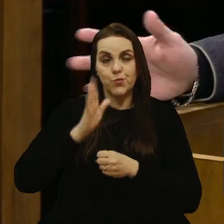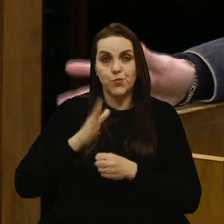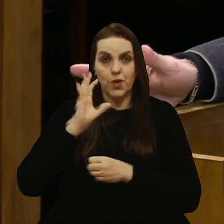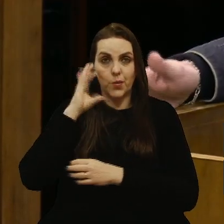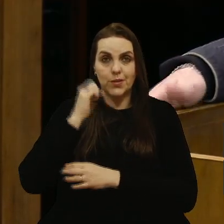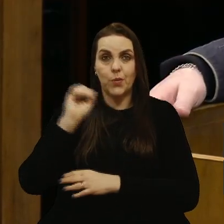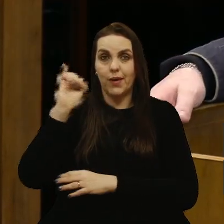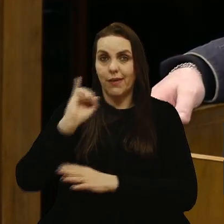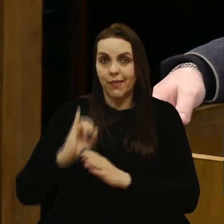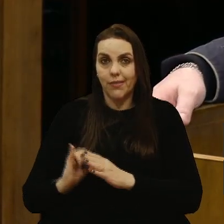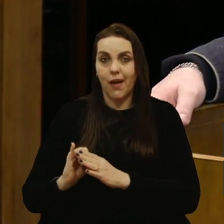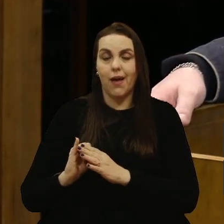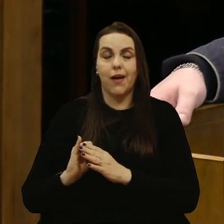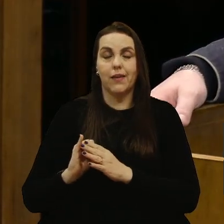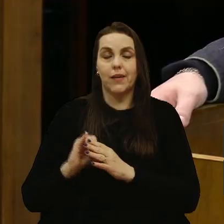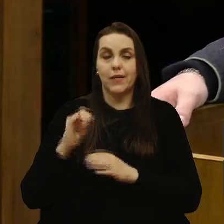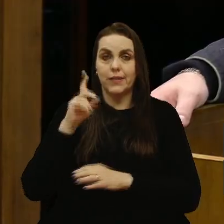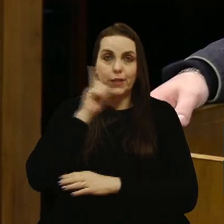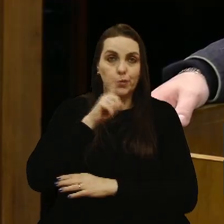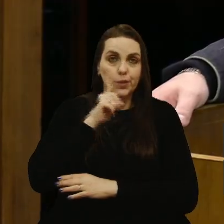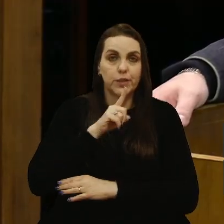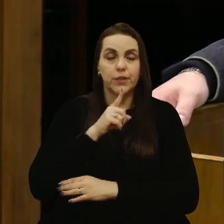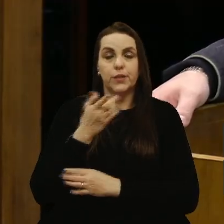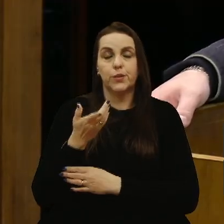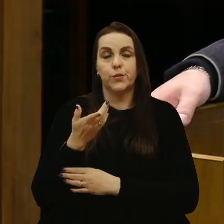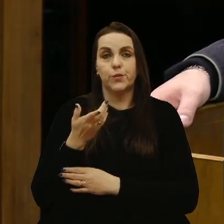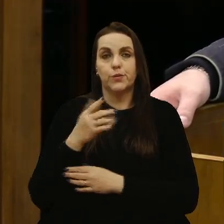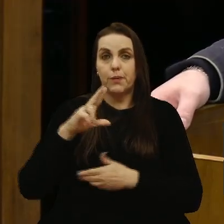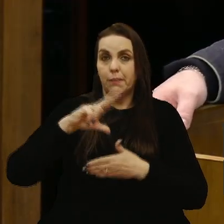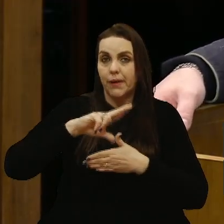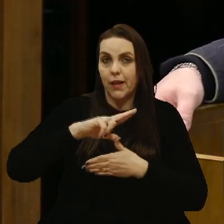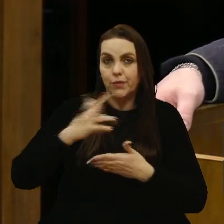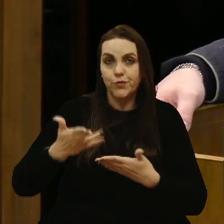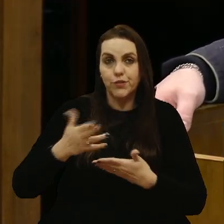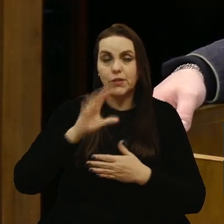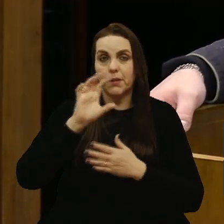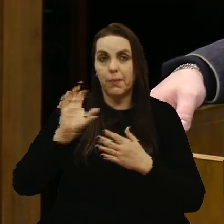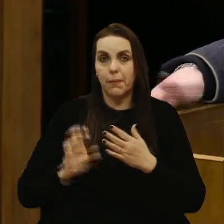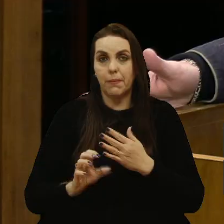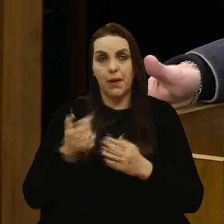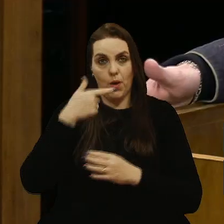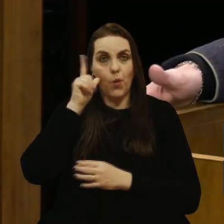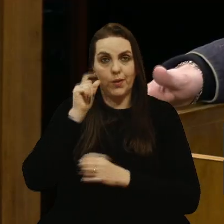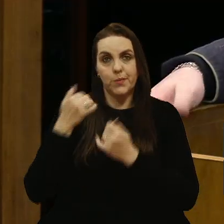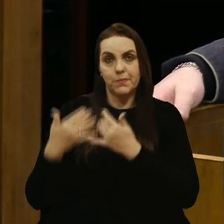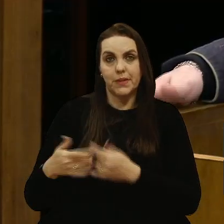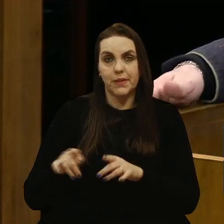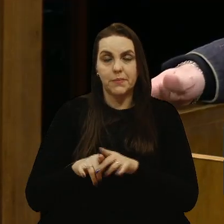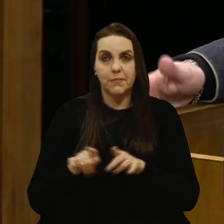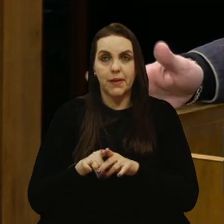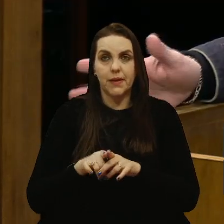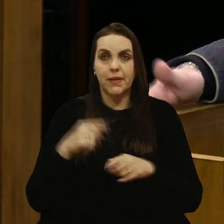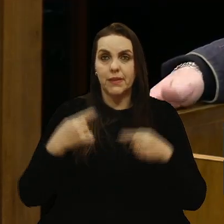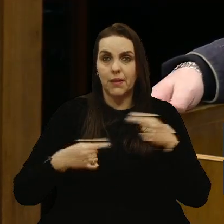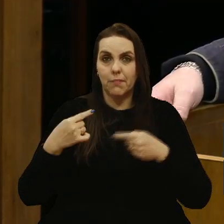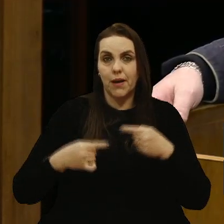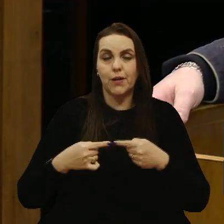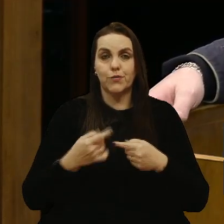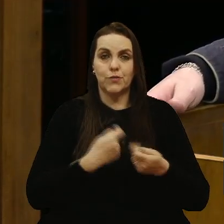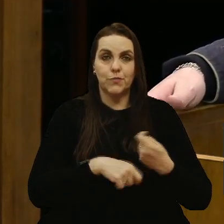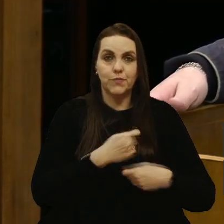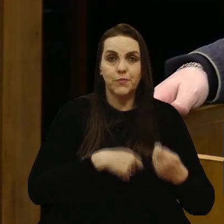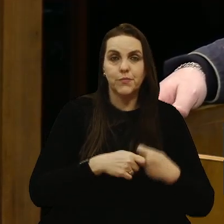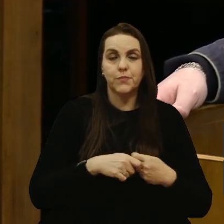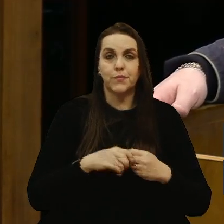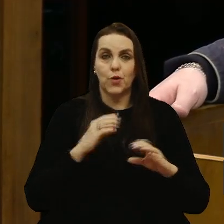Itália, Países Baixos, Estados Unidos, nações da América Latina, como eu citei no dia de ontem, debate sobre governança, comunicação de